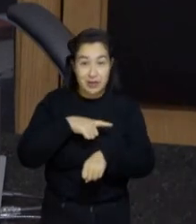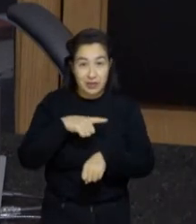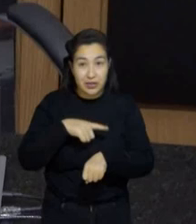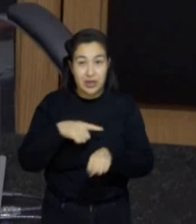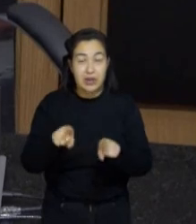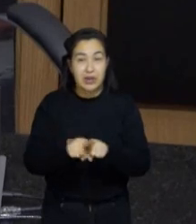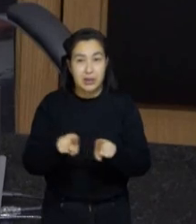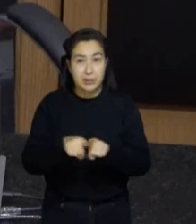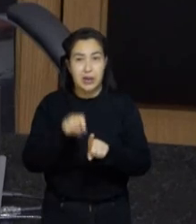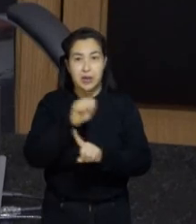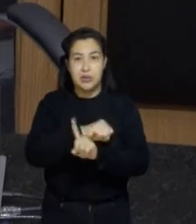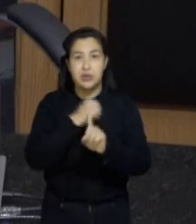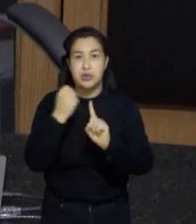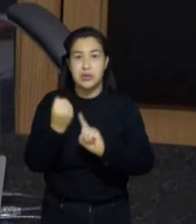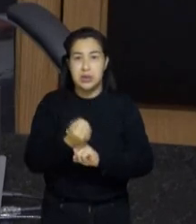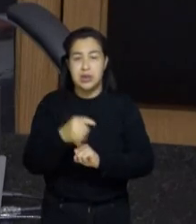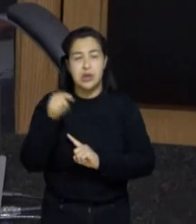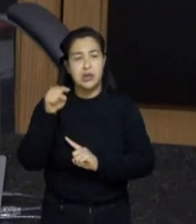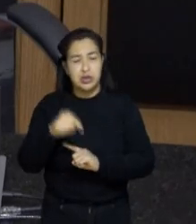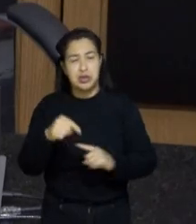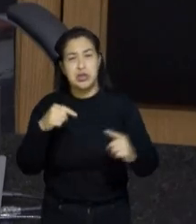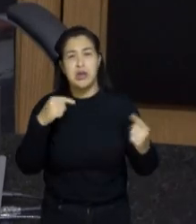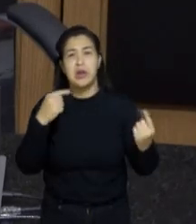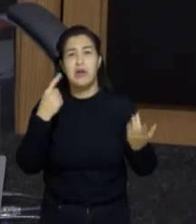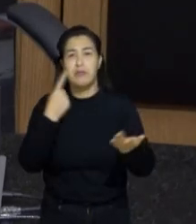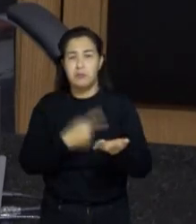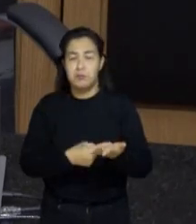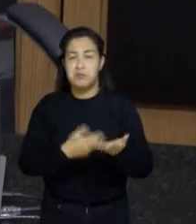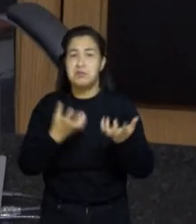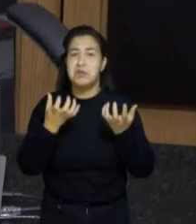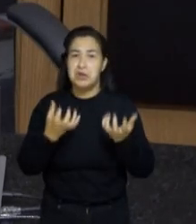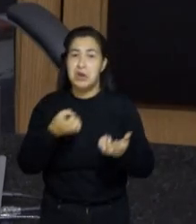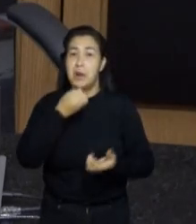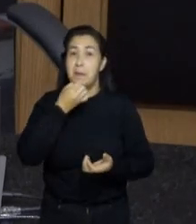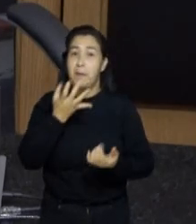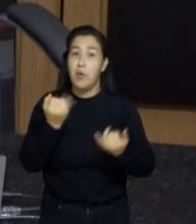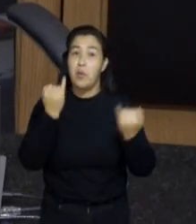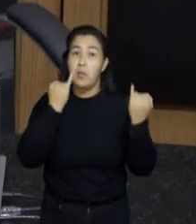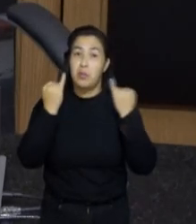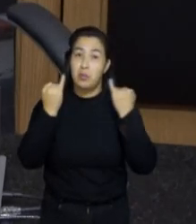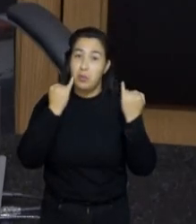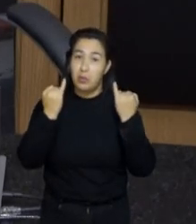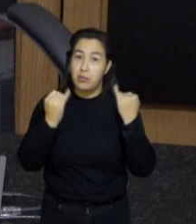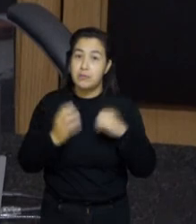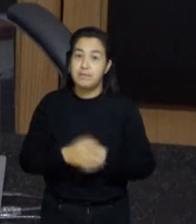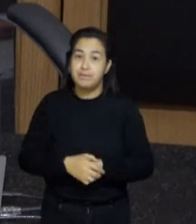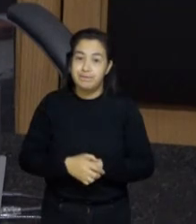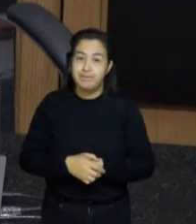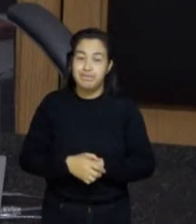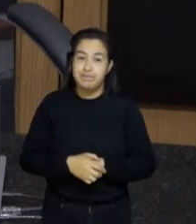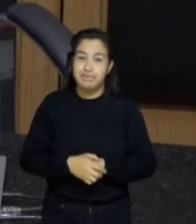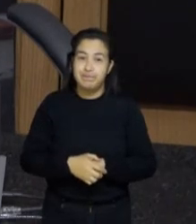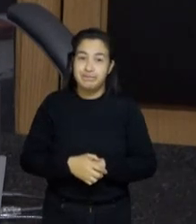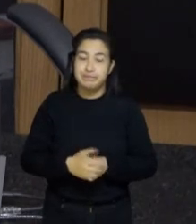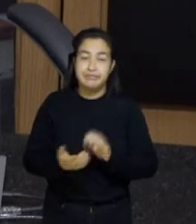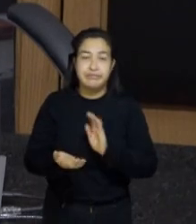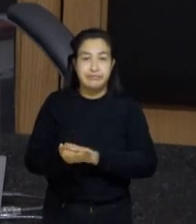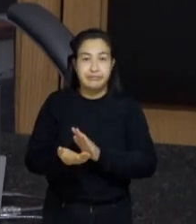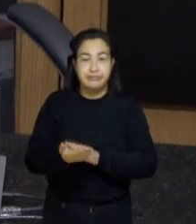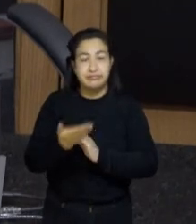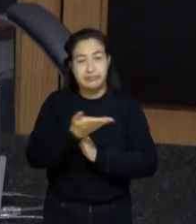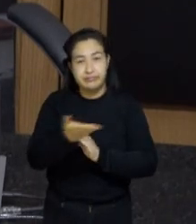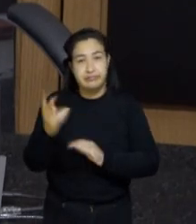comprometida, especialmente com a boa informação. E eu quero aqui fazer essa homenagem por esses 35 anos e que a